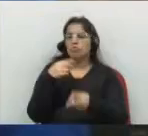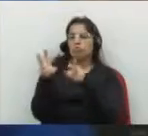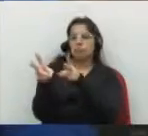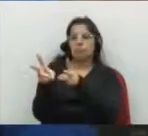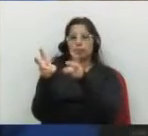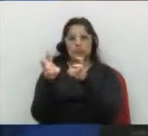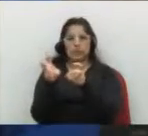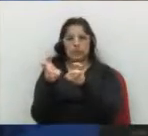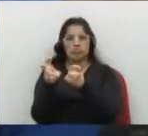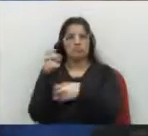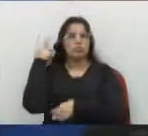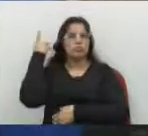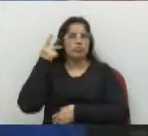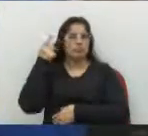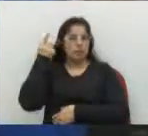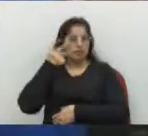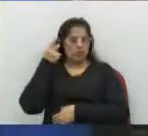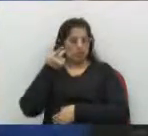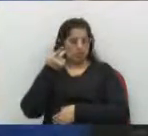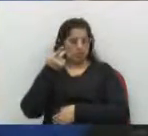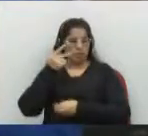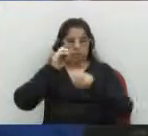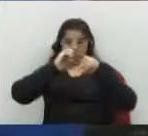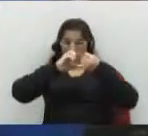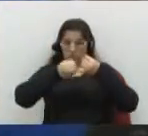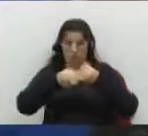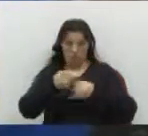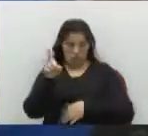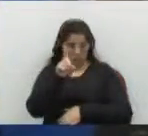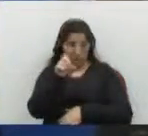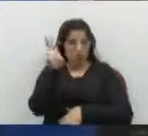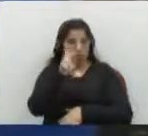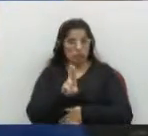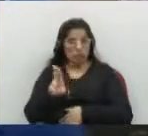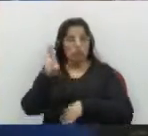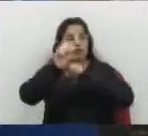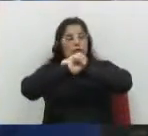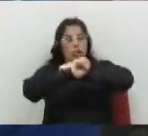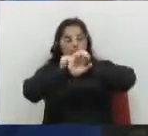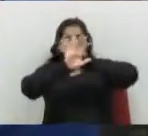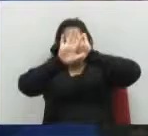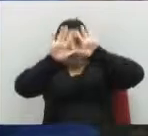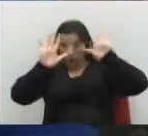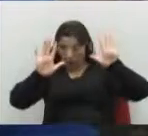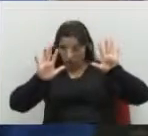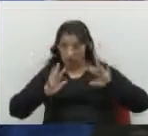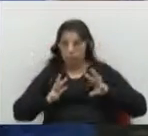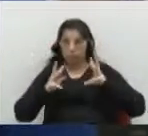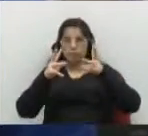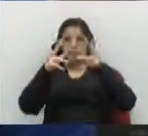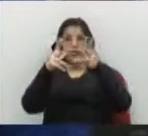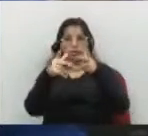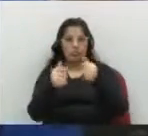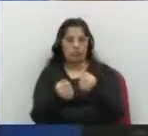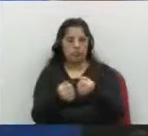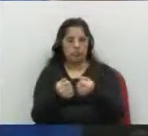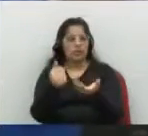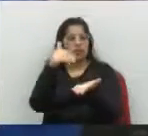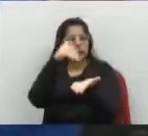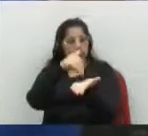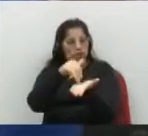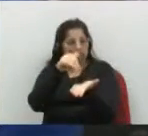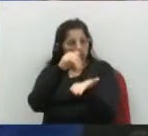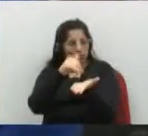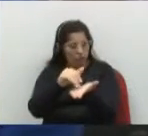vereador disse que realmente esse feijão não foi usado, isso deve ficar claro para a população, que a secretaria